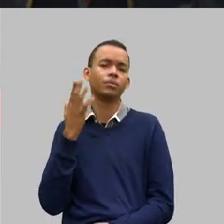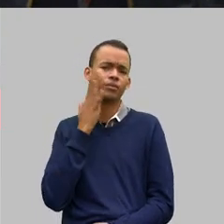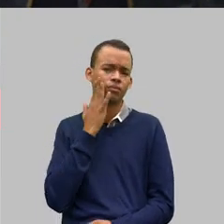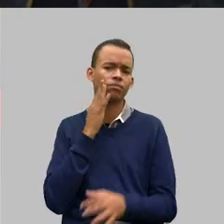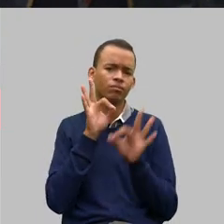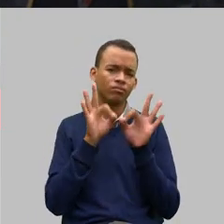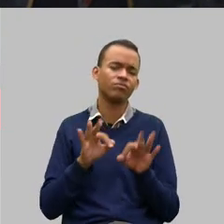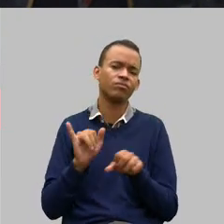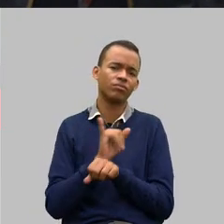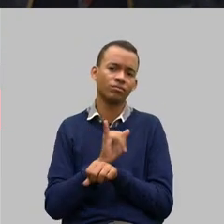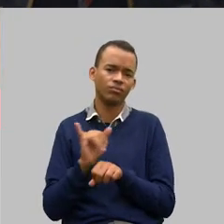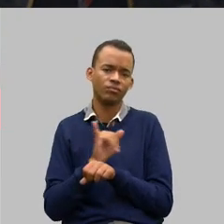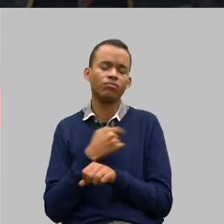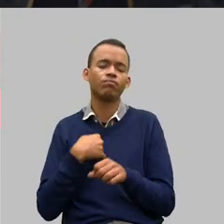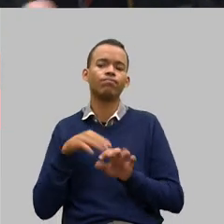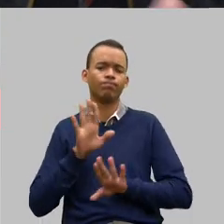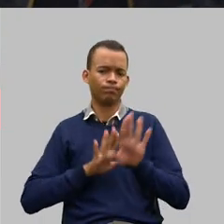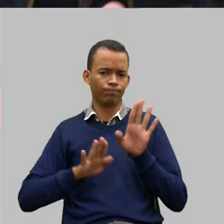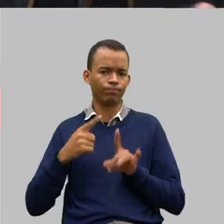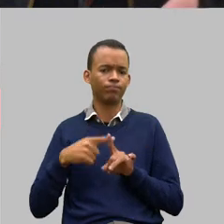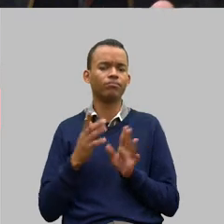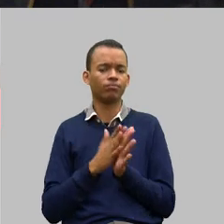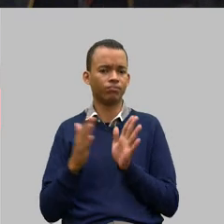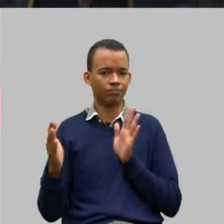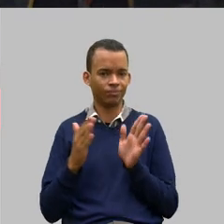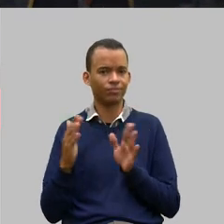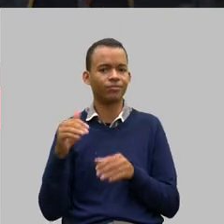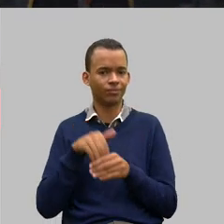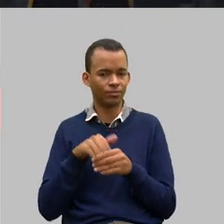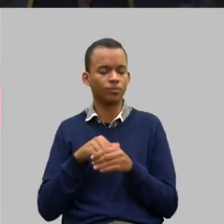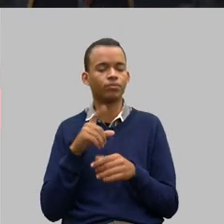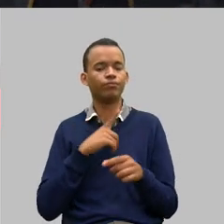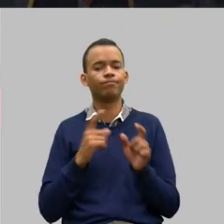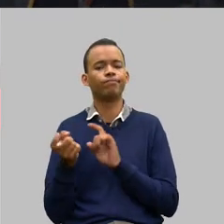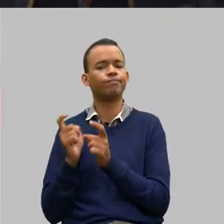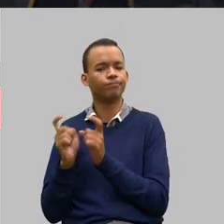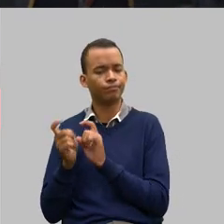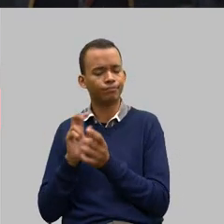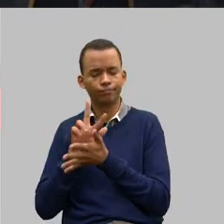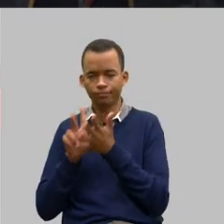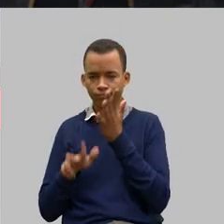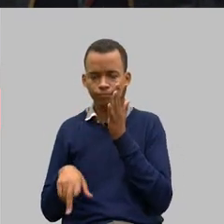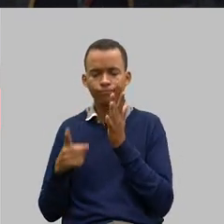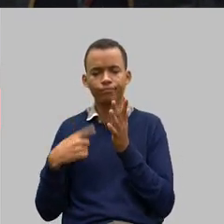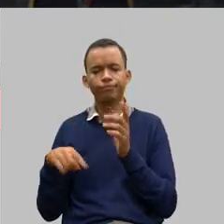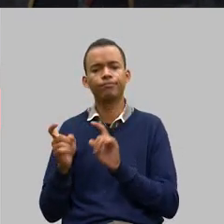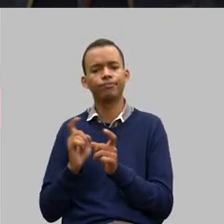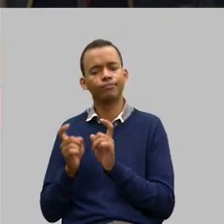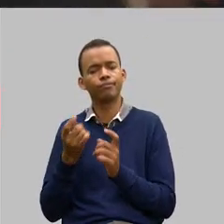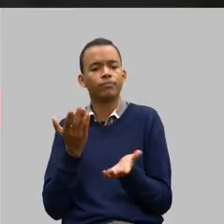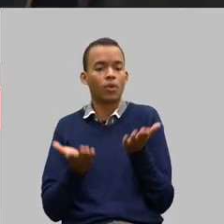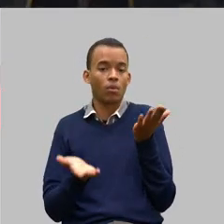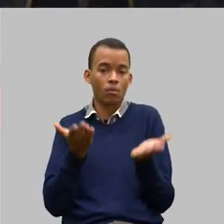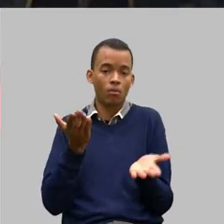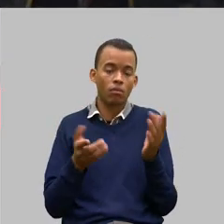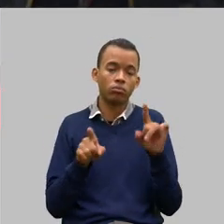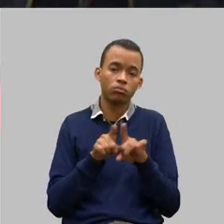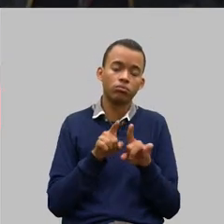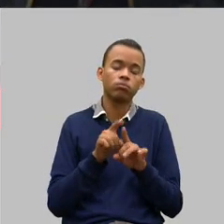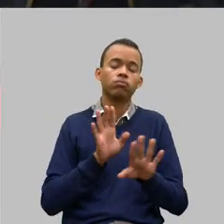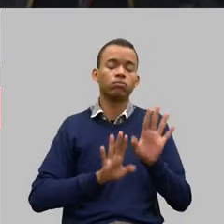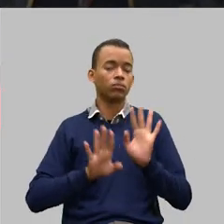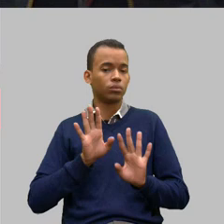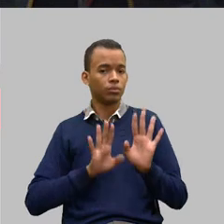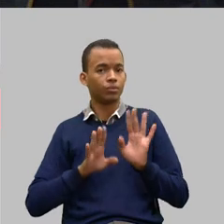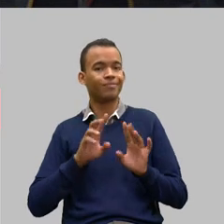campanha e também agora antes de anunciarmos nós tivemos várias reuniões com muita equilíbrio e cuidado no